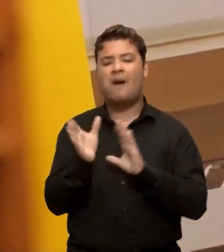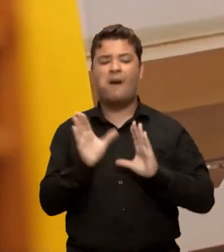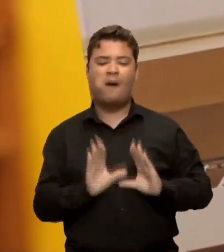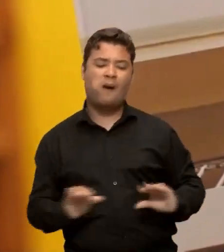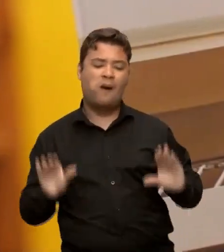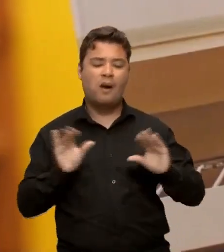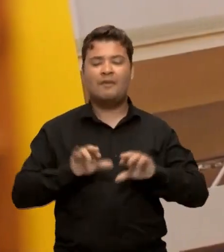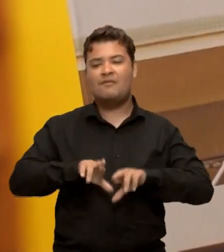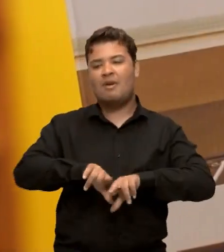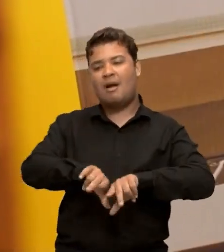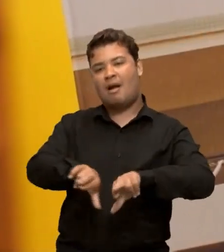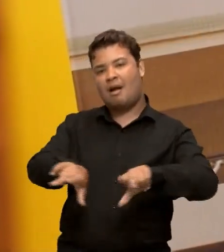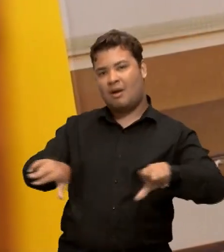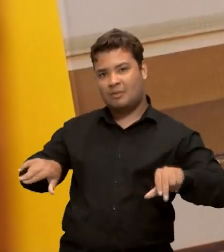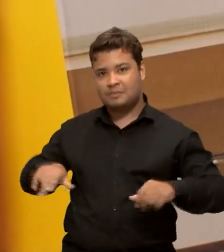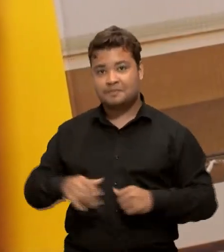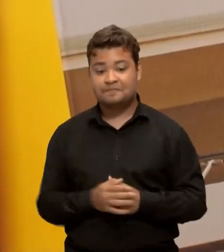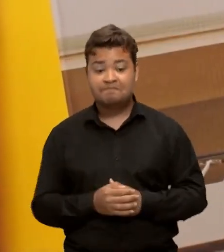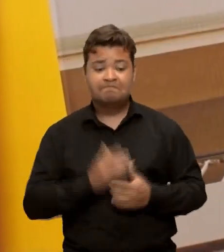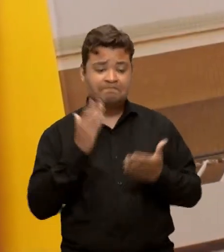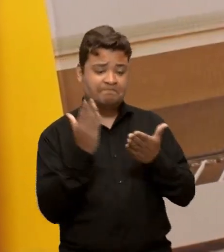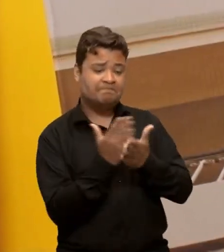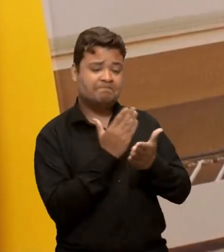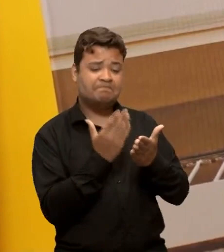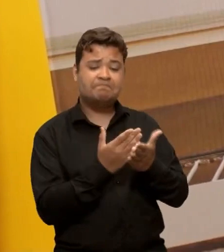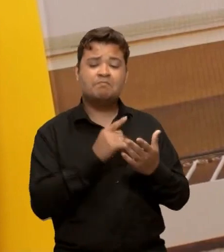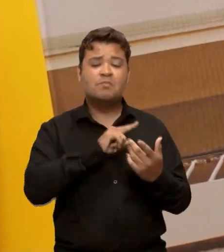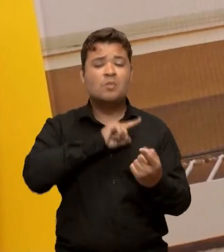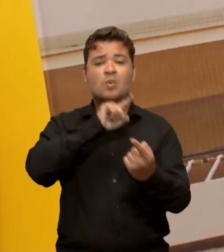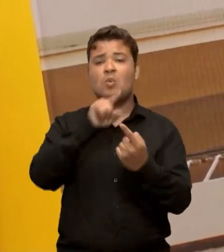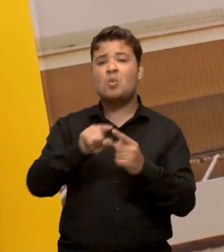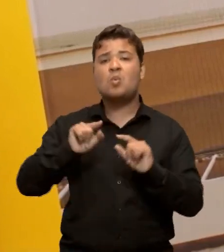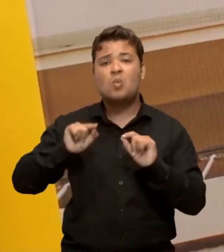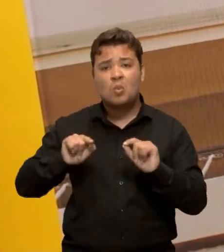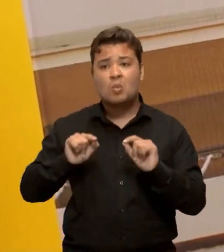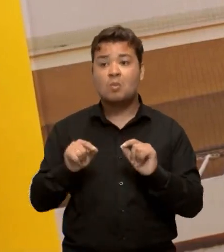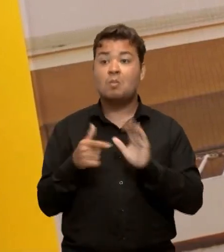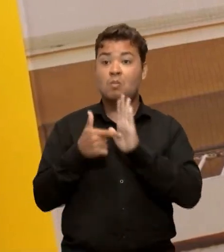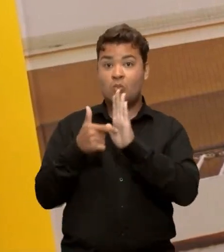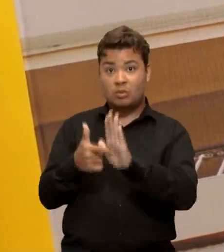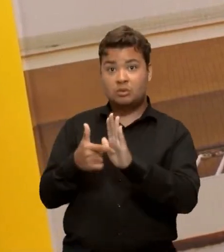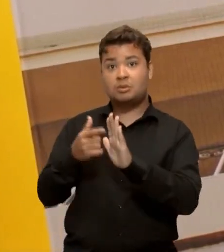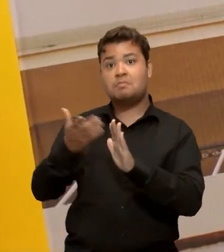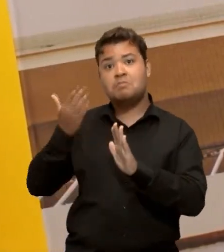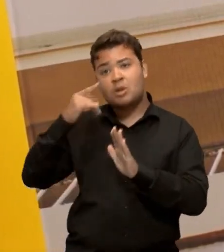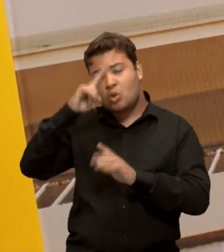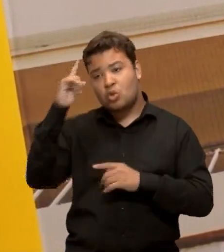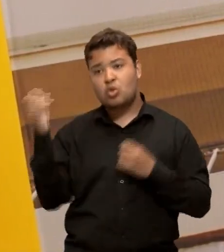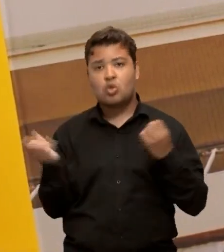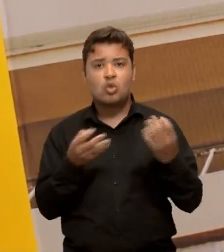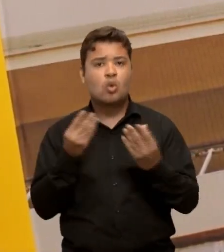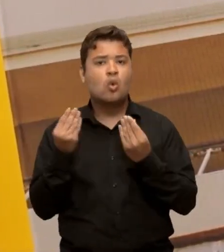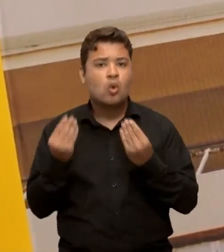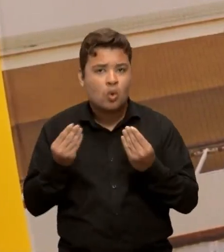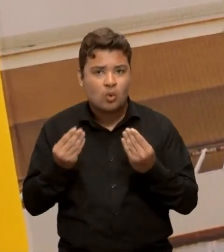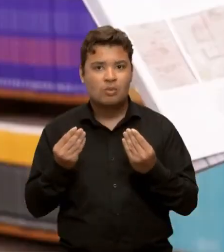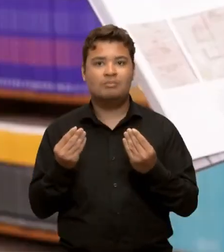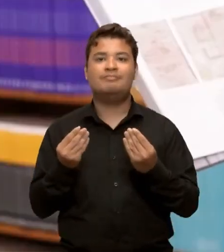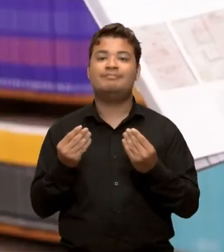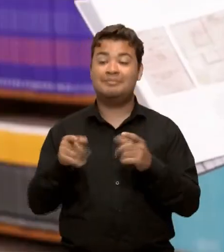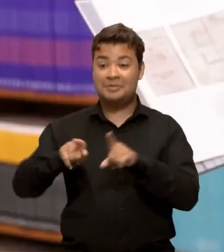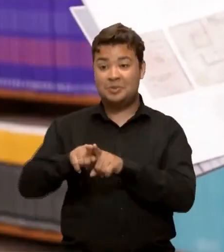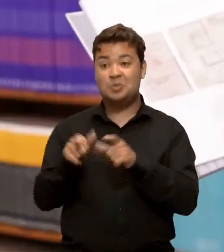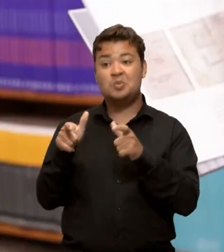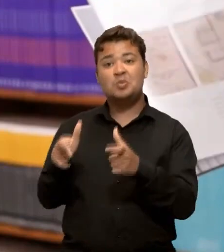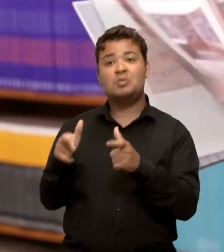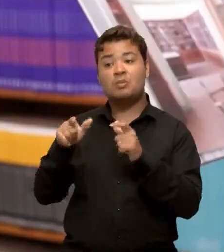lar moderno. O livro tem o objetivo de contextualizar essas inovações à luz da tradicional região e